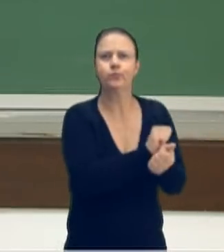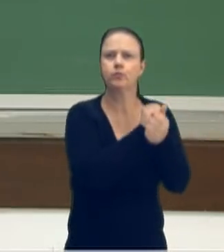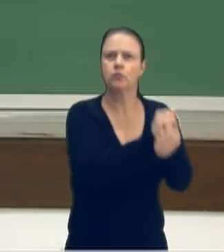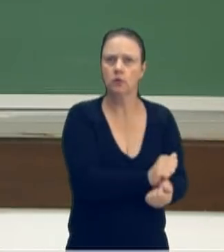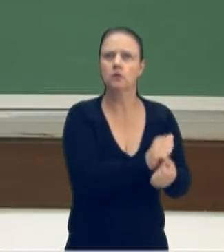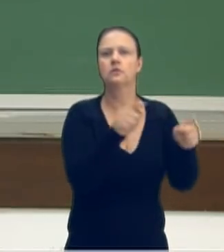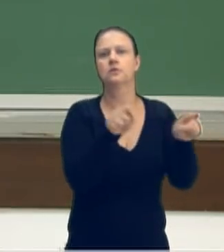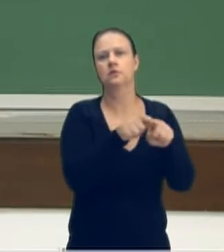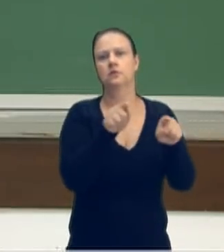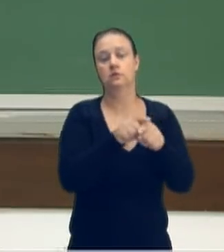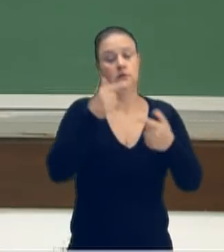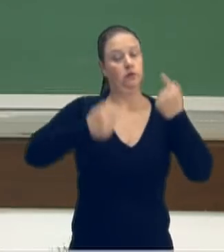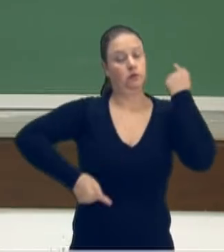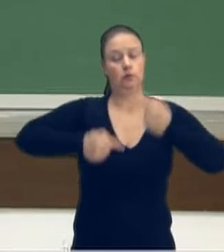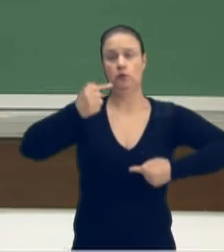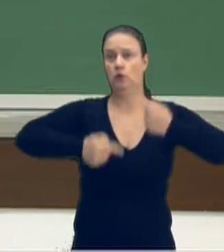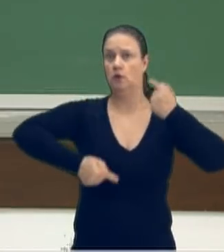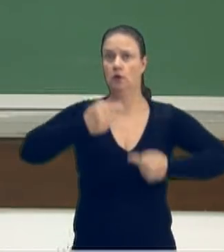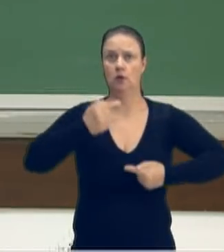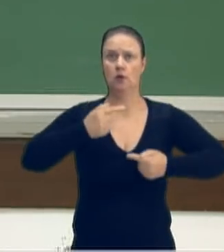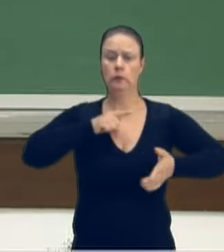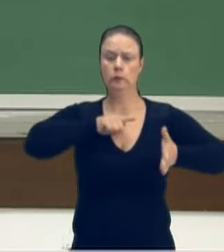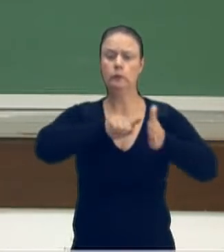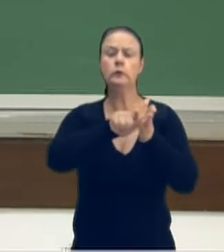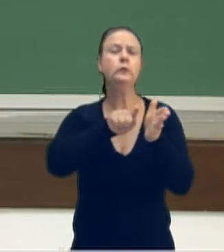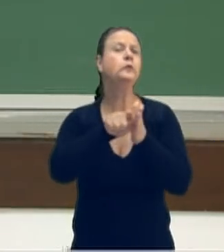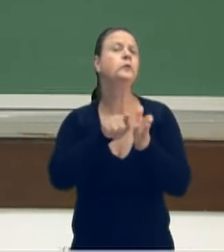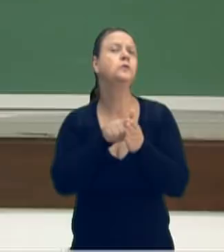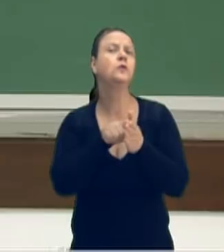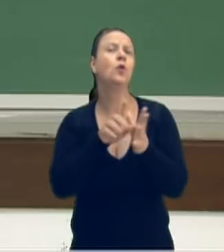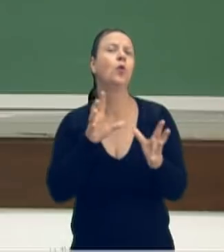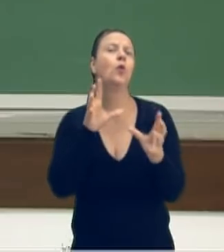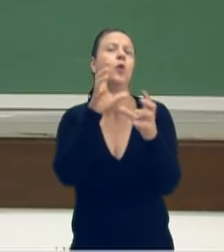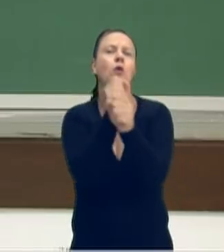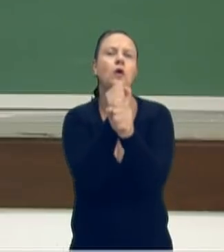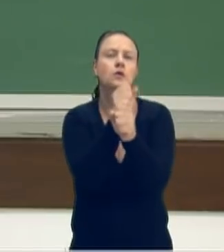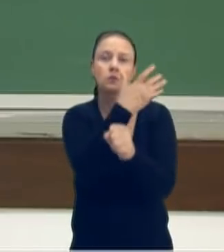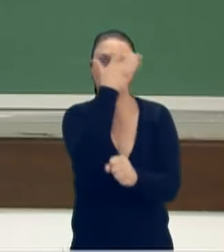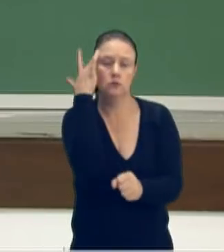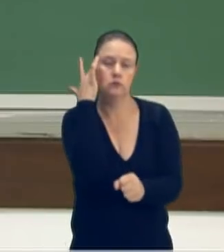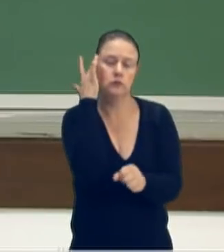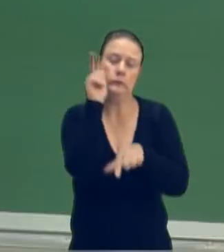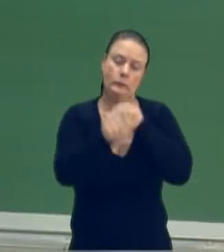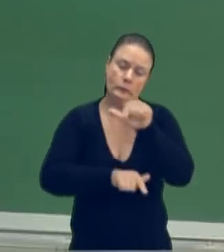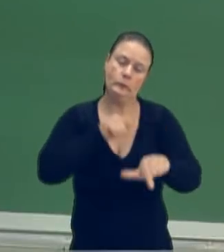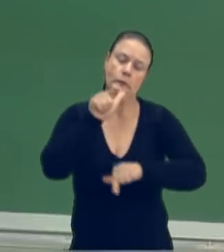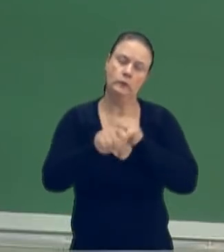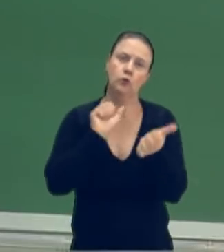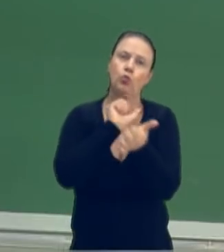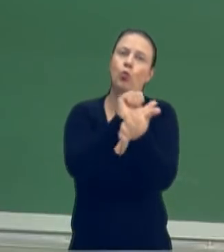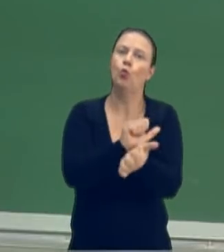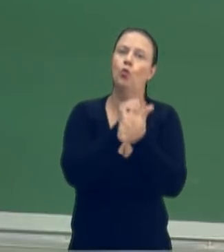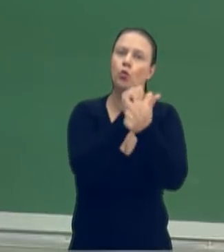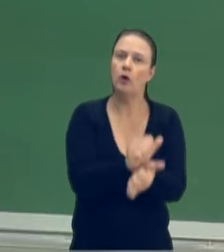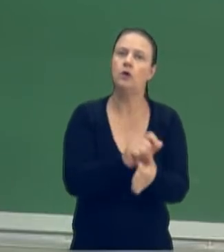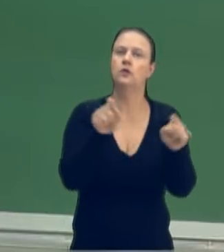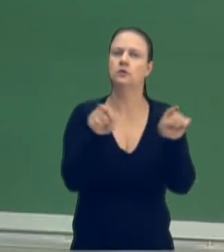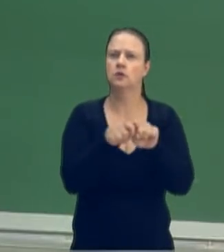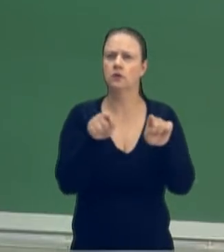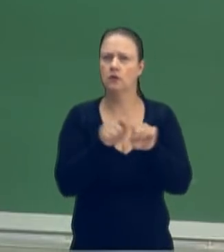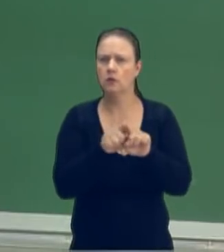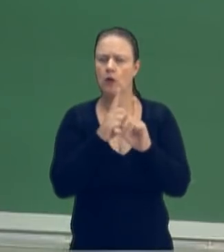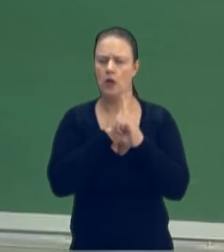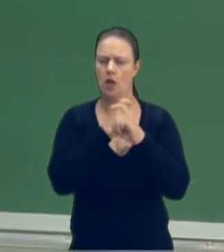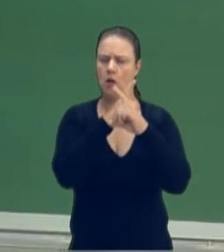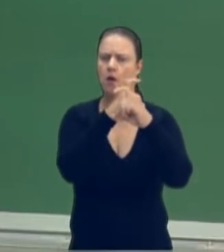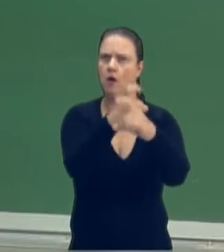guerra. Outra polêmica, se pergunta muito sobre a quantidade de escravos, né, envolvendo, inclusive, a questão da presença hebraica